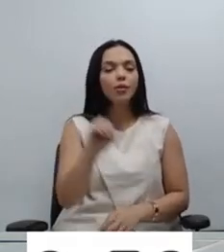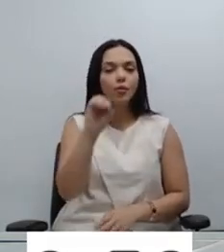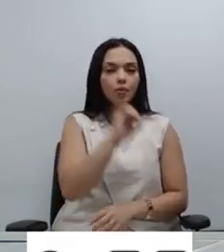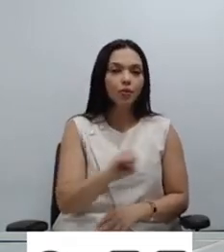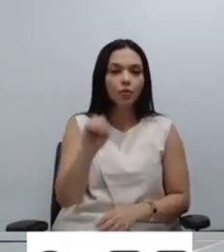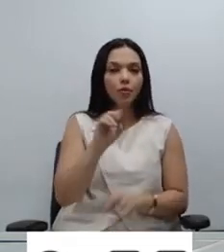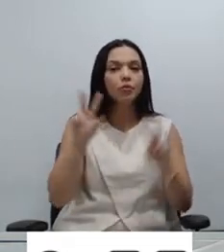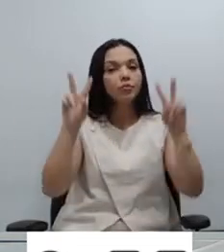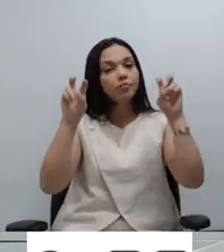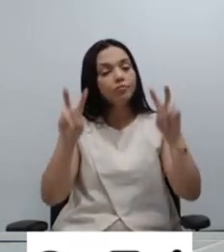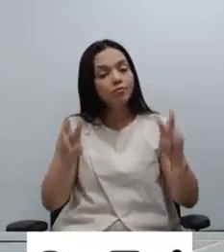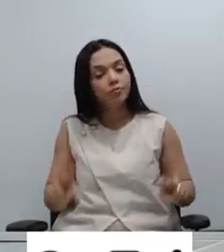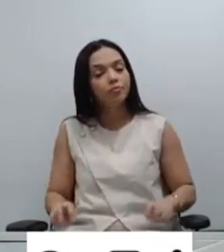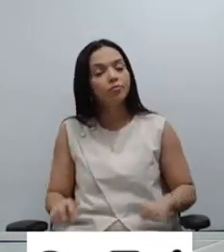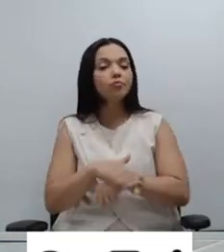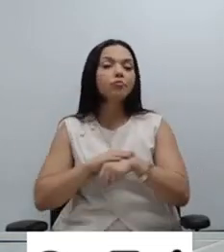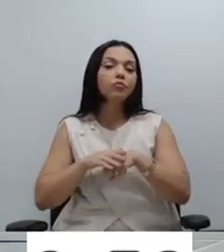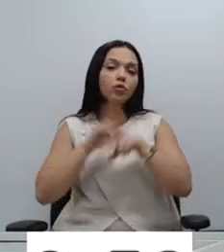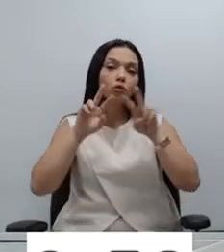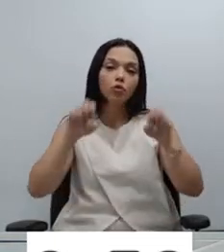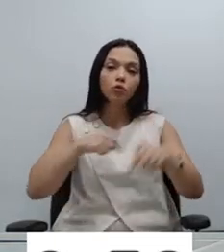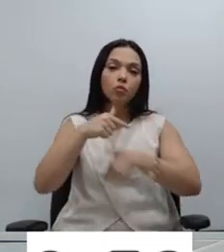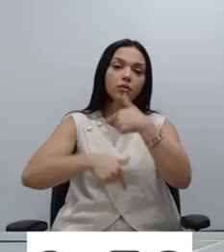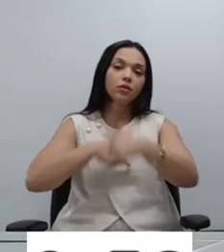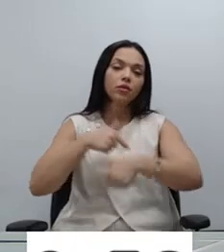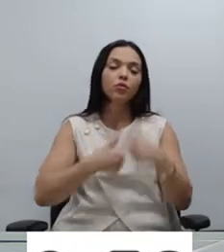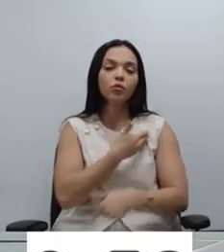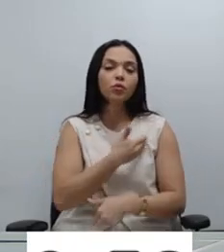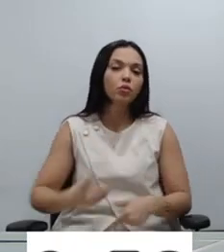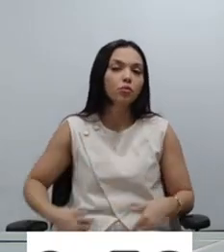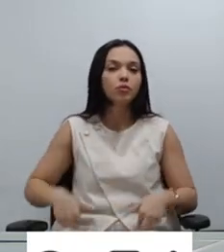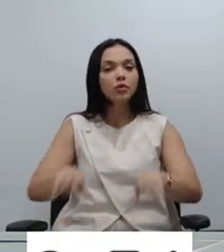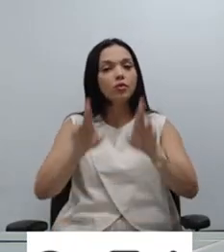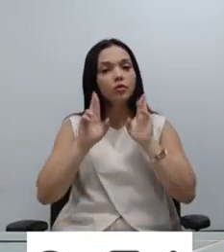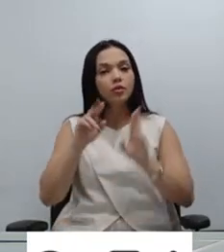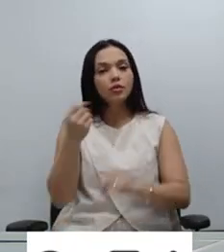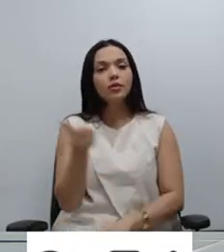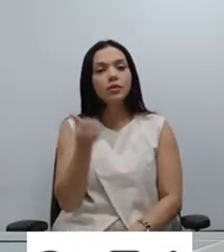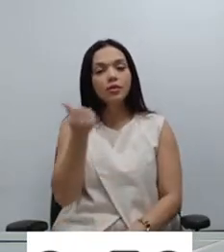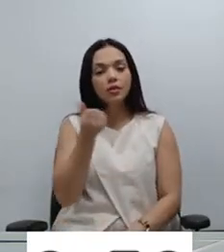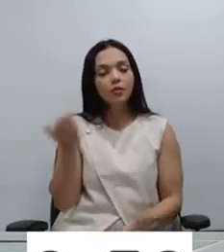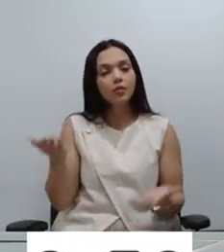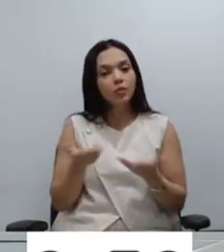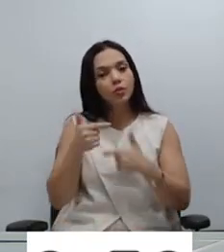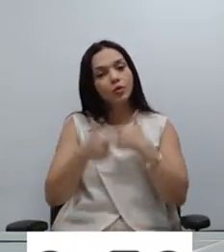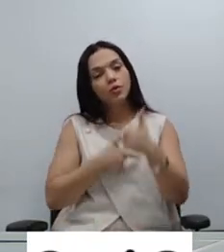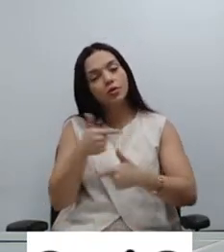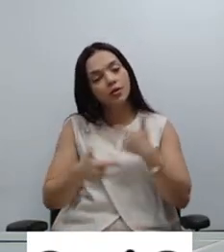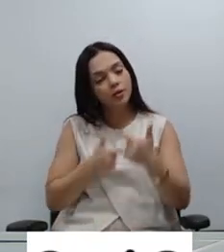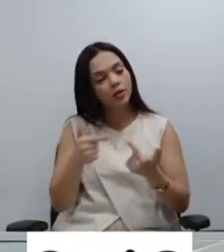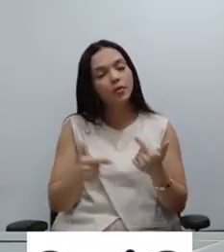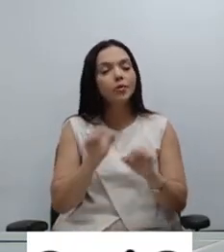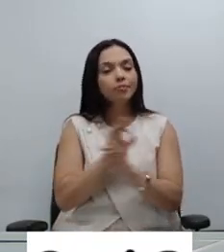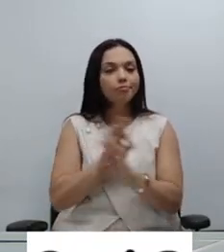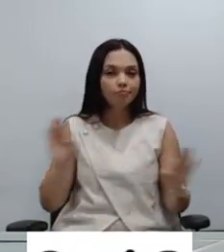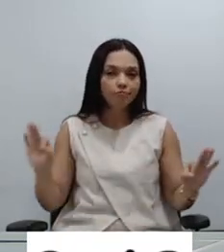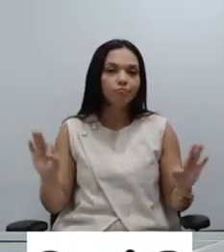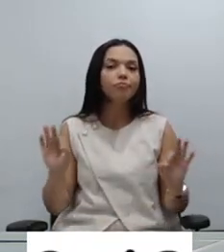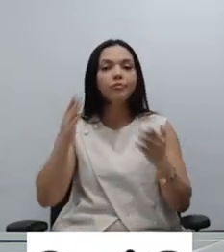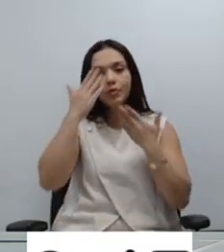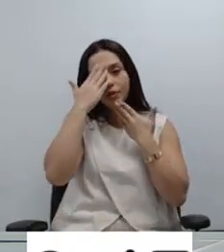de assuntos de interesse das servidoras e dos servidores. Desejamos a todas mais uma sexta-feira de trabalhos profícuos e